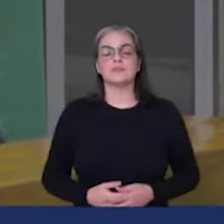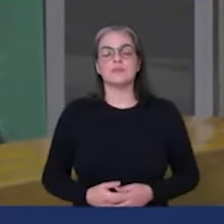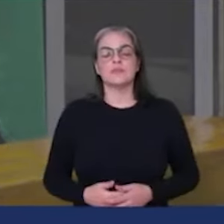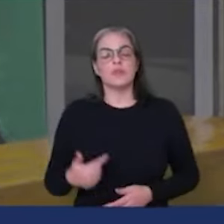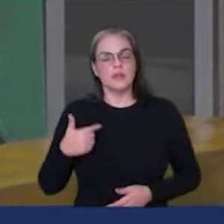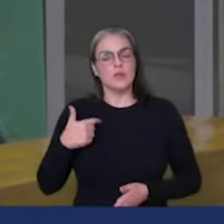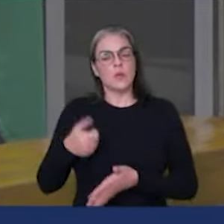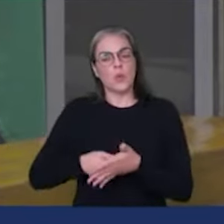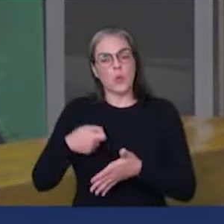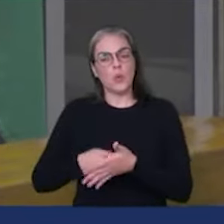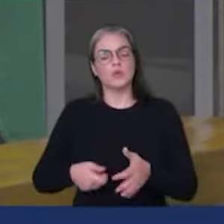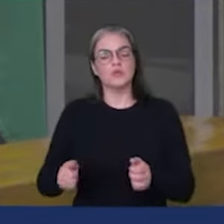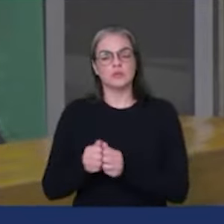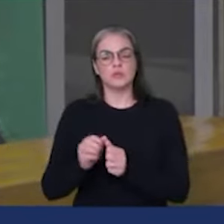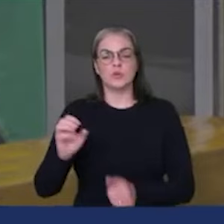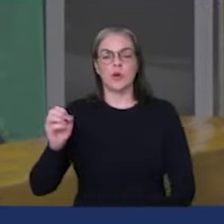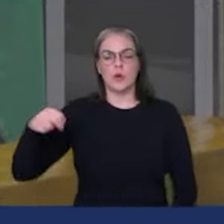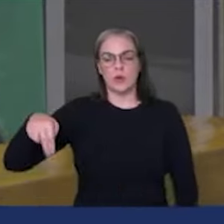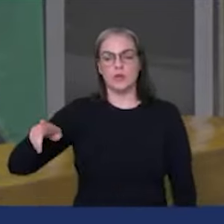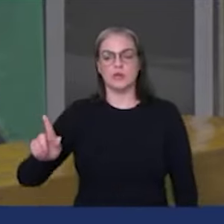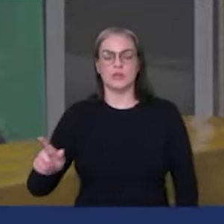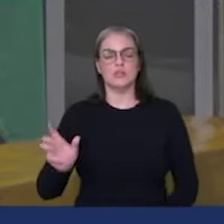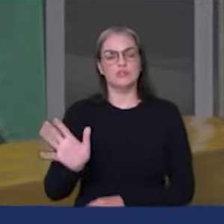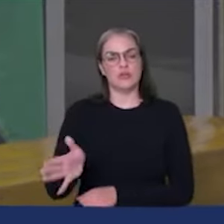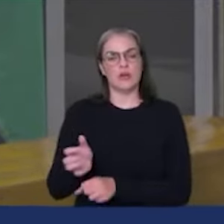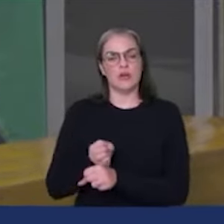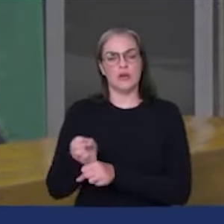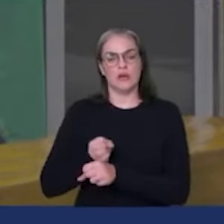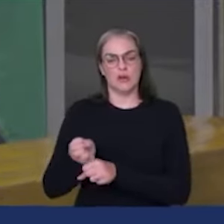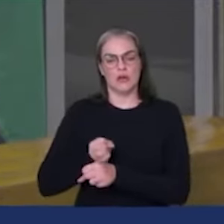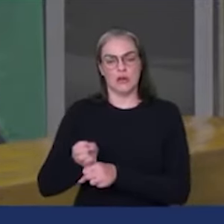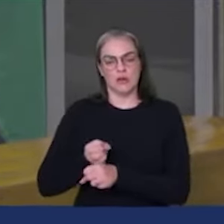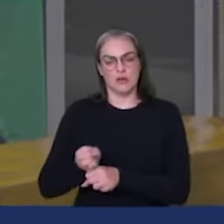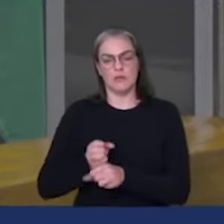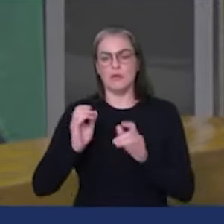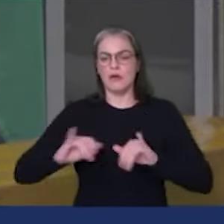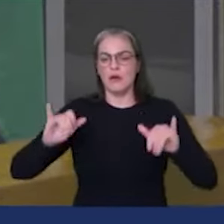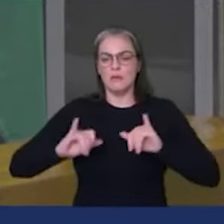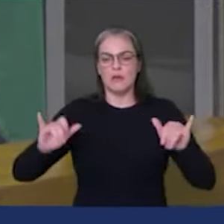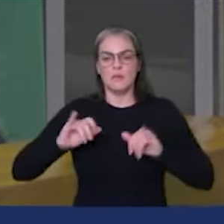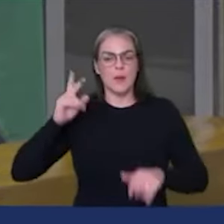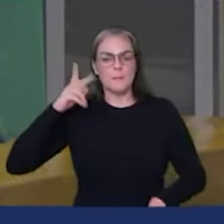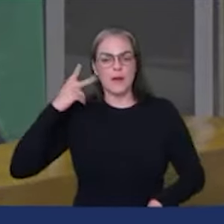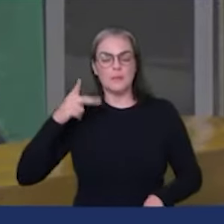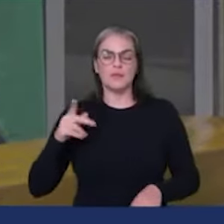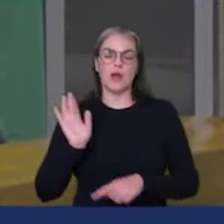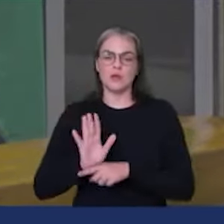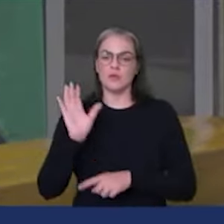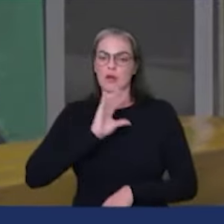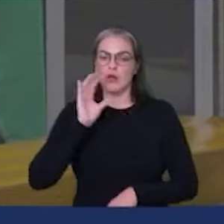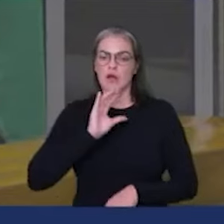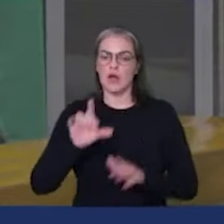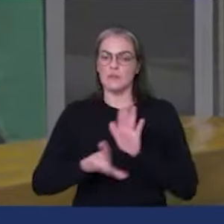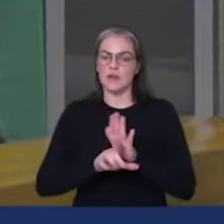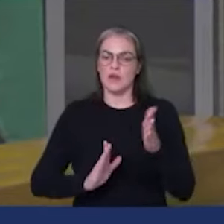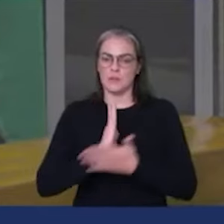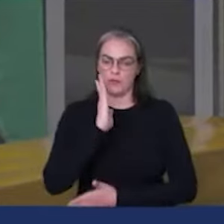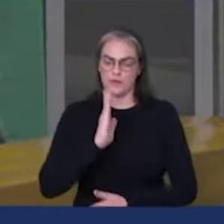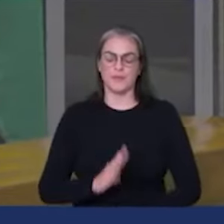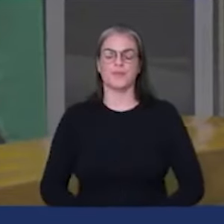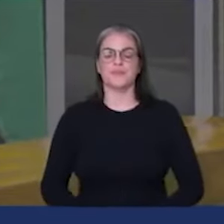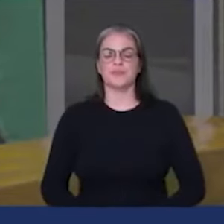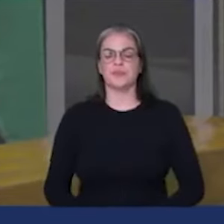lutado ao lado das ONGs durante anos para informar os parlamentares e ajudar a acelerar a aprovação das leis sobre o TDAH.